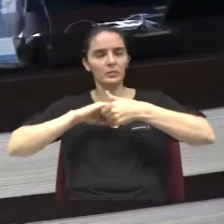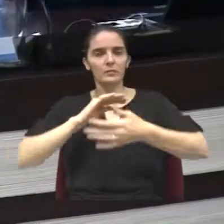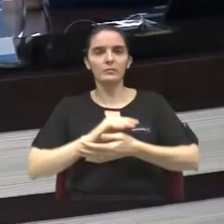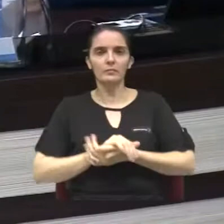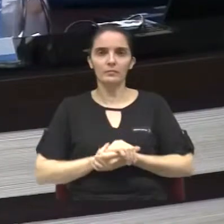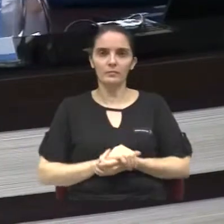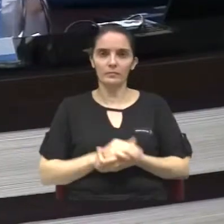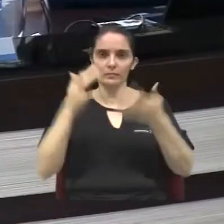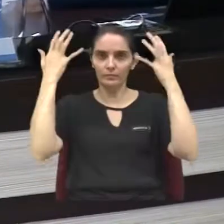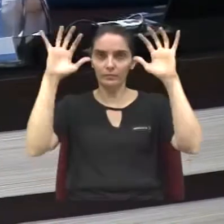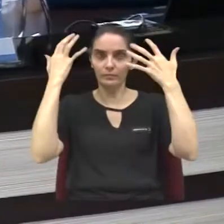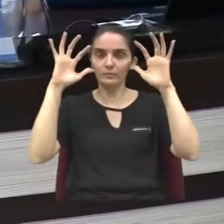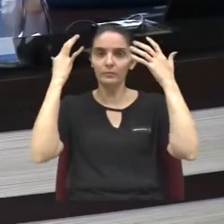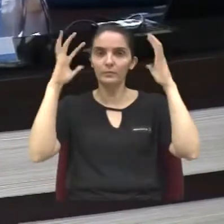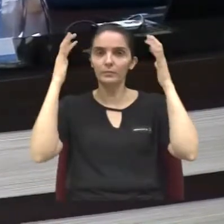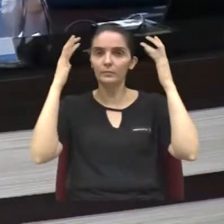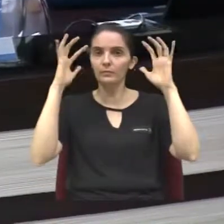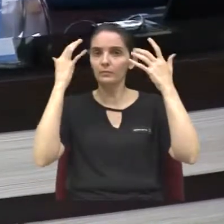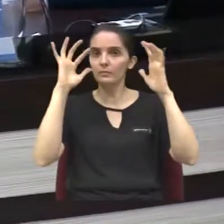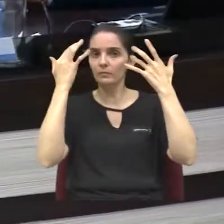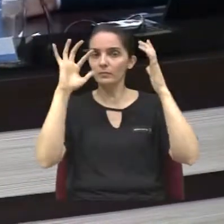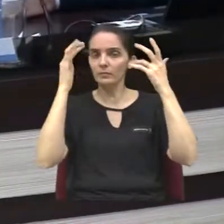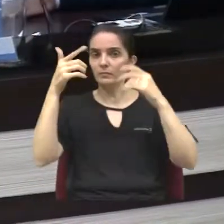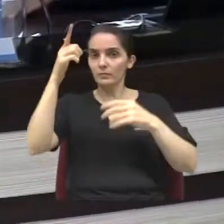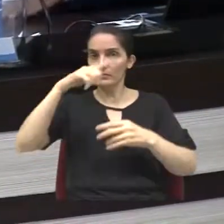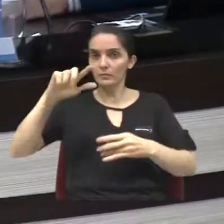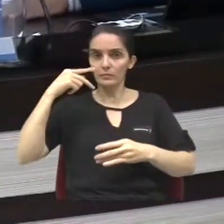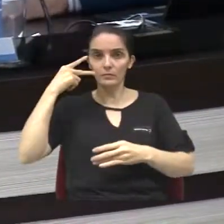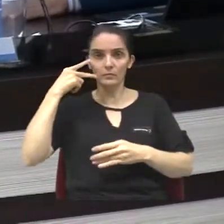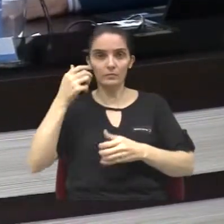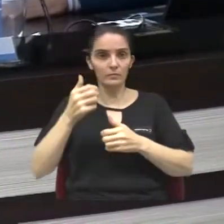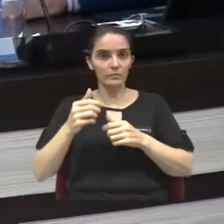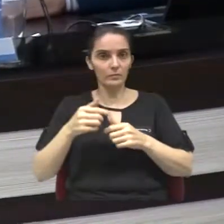Mais algum vereador deseja discutir a subemenda?